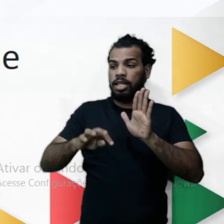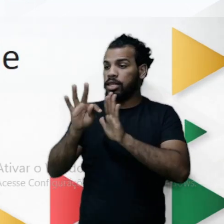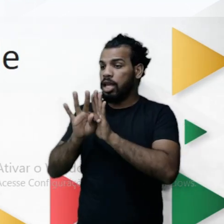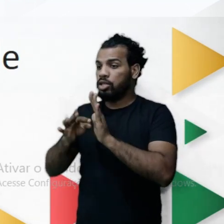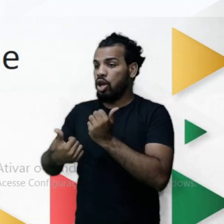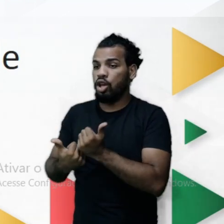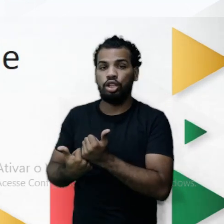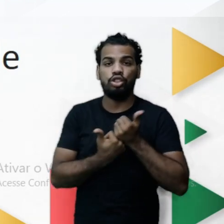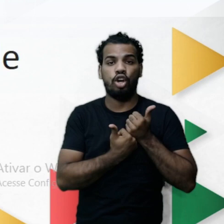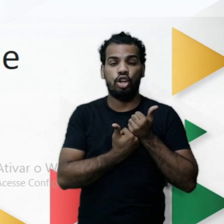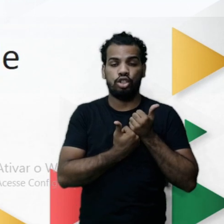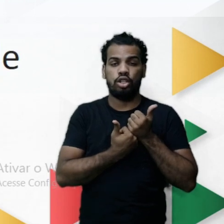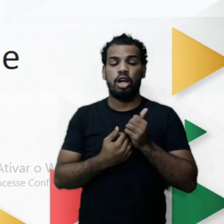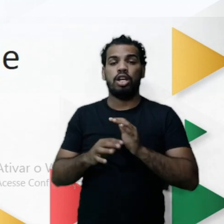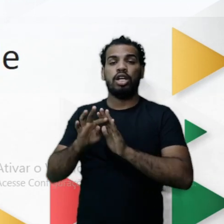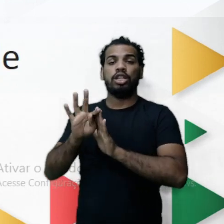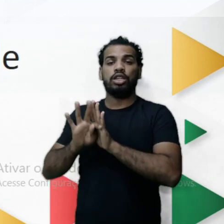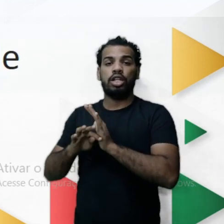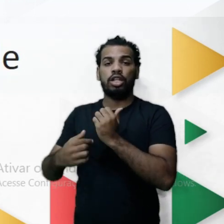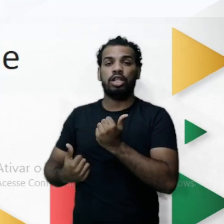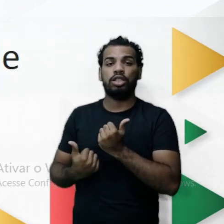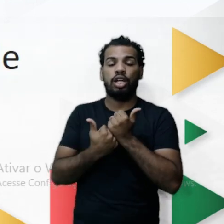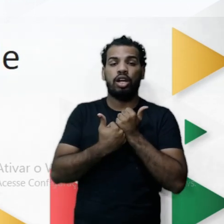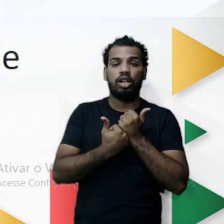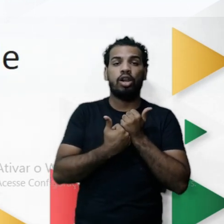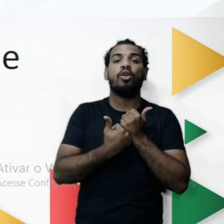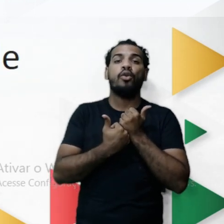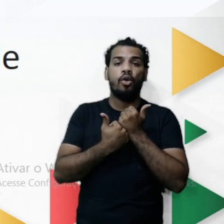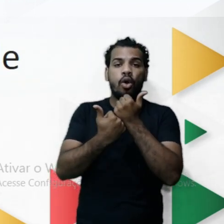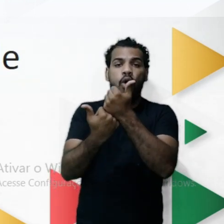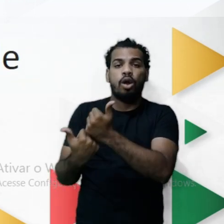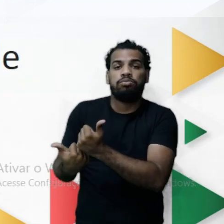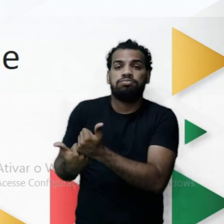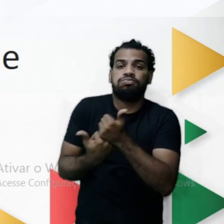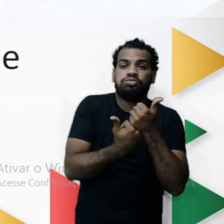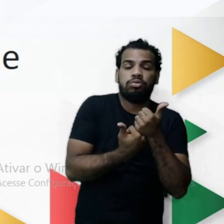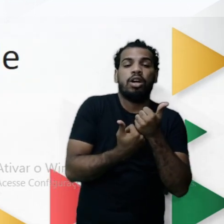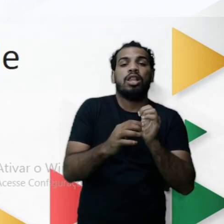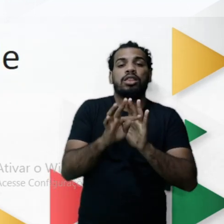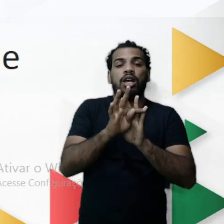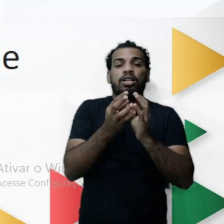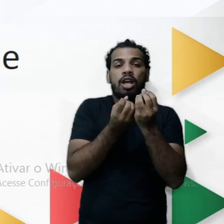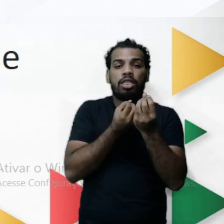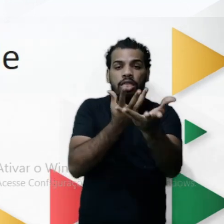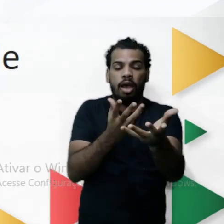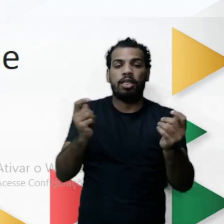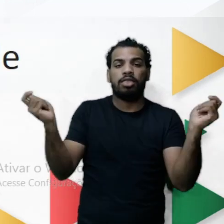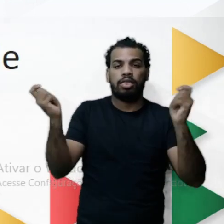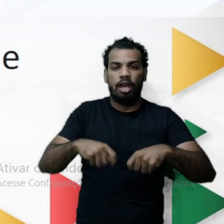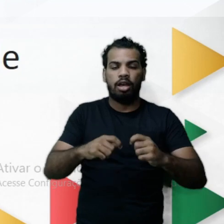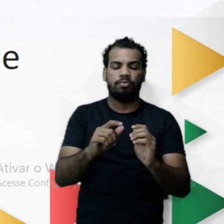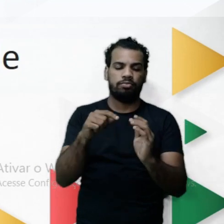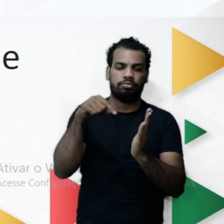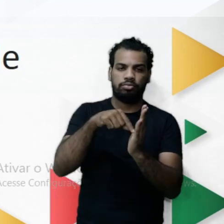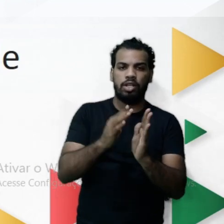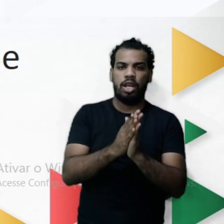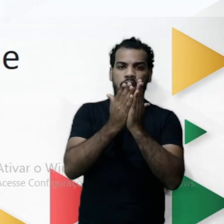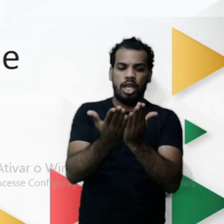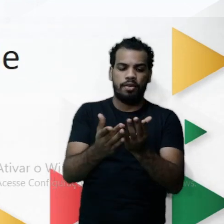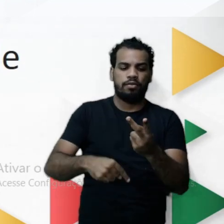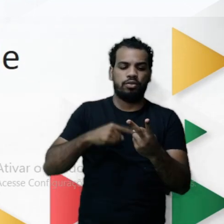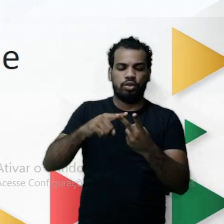textual. Suporte textual é o portador do texto. Ele pode ser físico, livros,